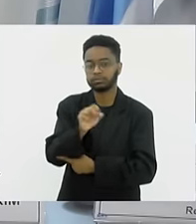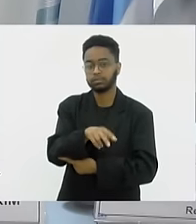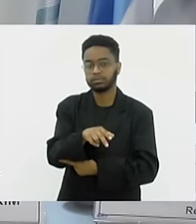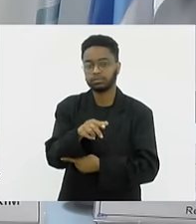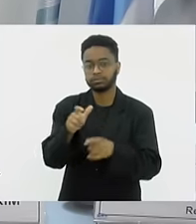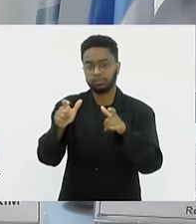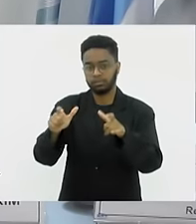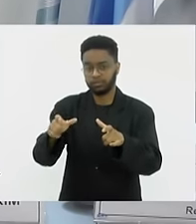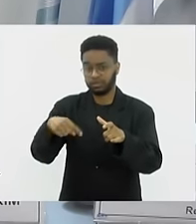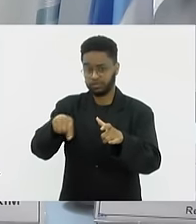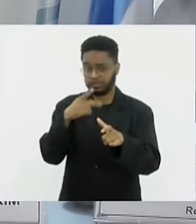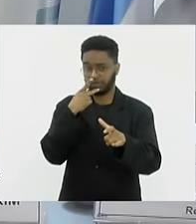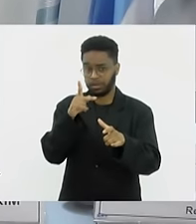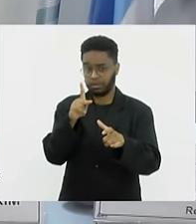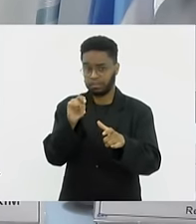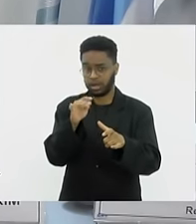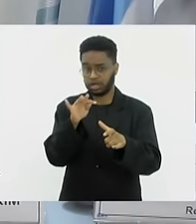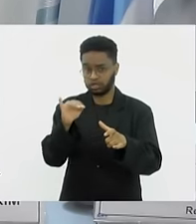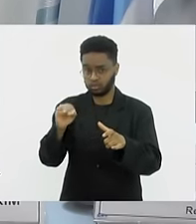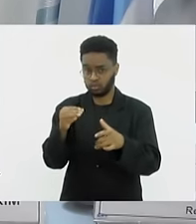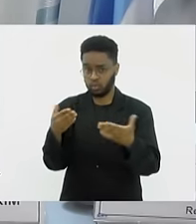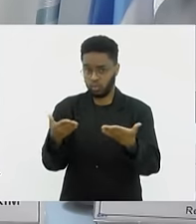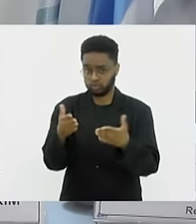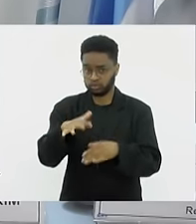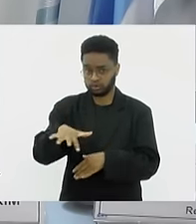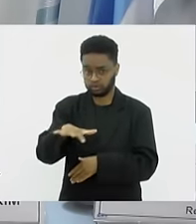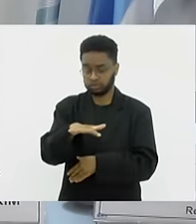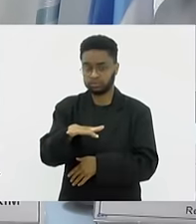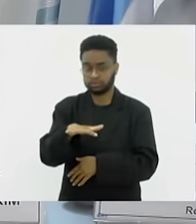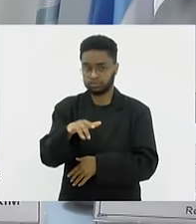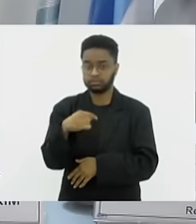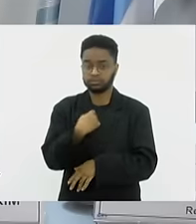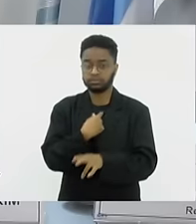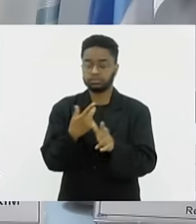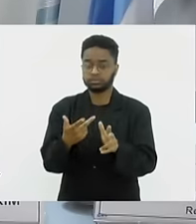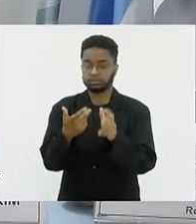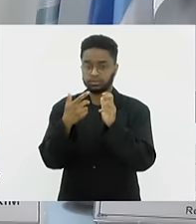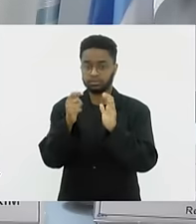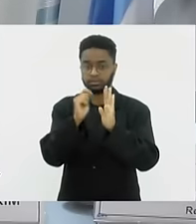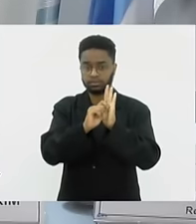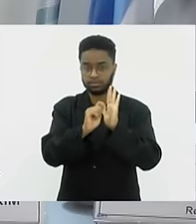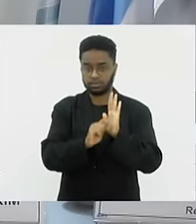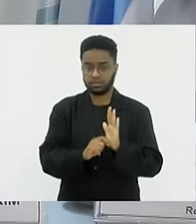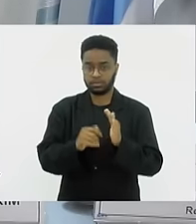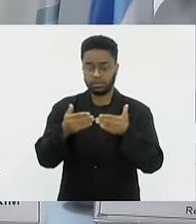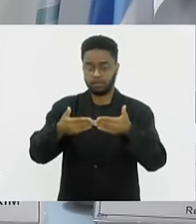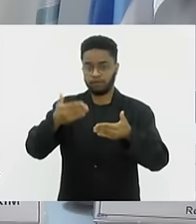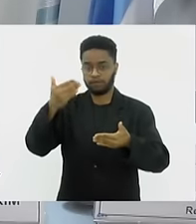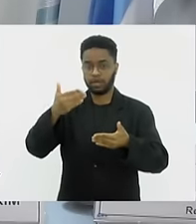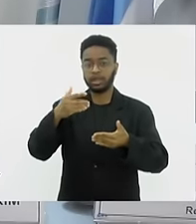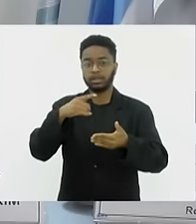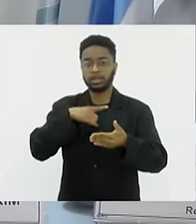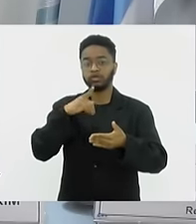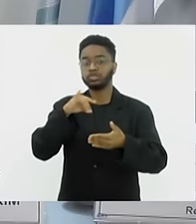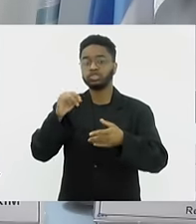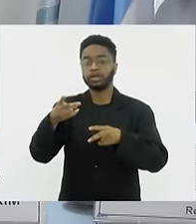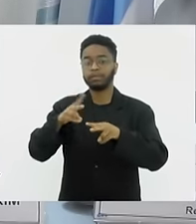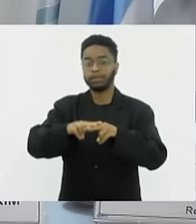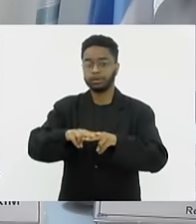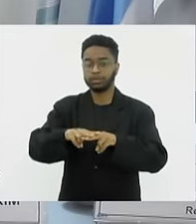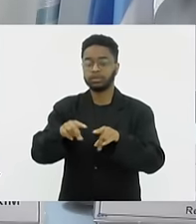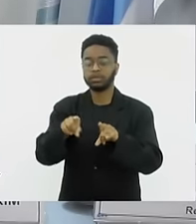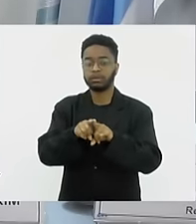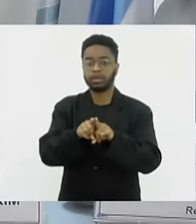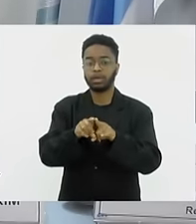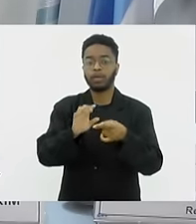por aquele chiqueiro que são os pátios do Detro hoje, a gente vê lá escrito no para-brisa dos carros a data de apreensão e já o